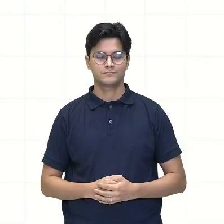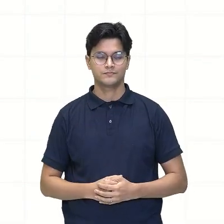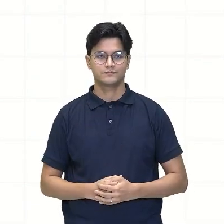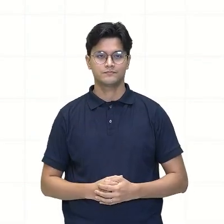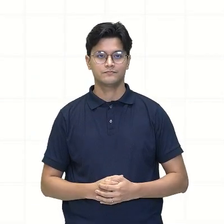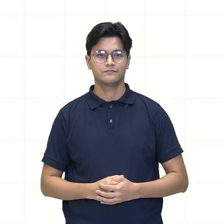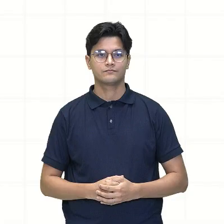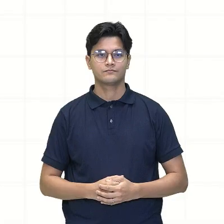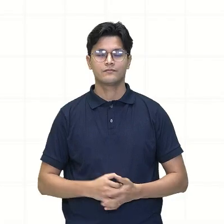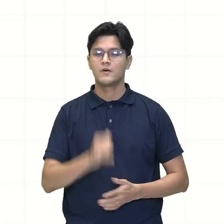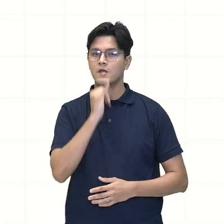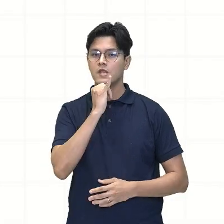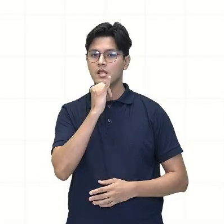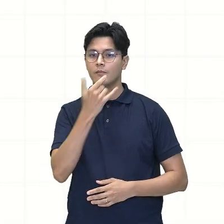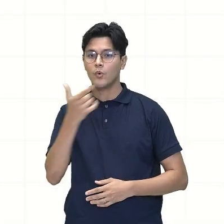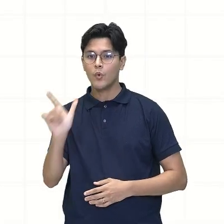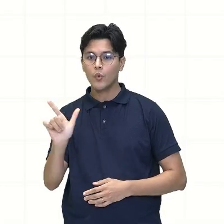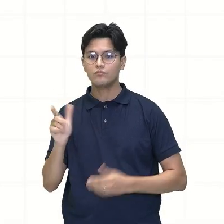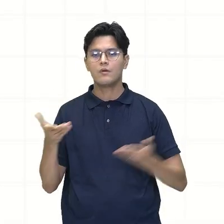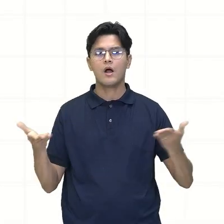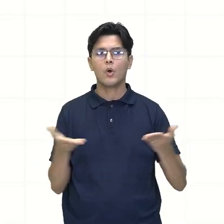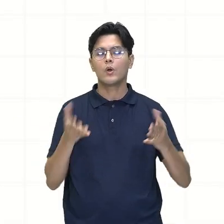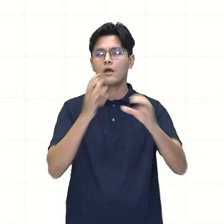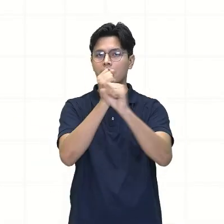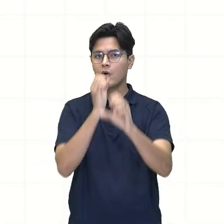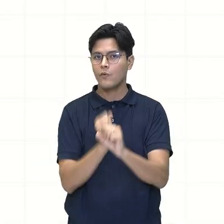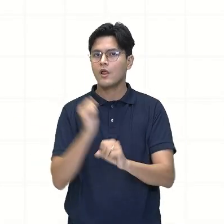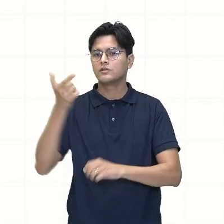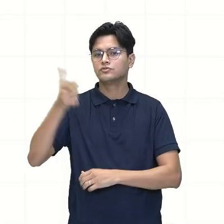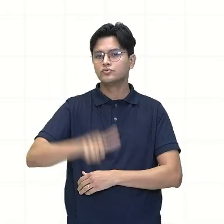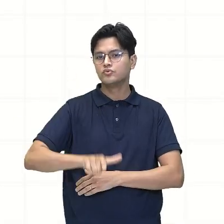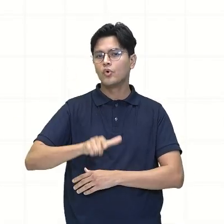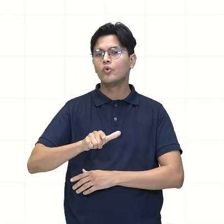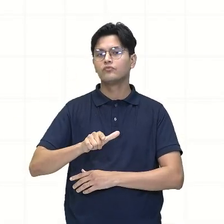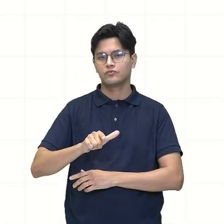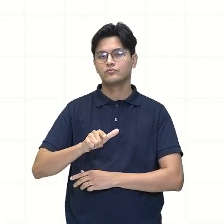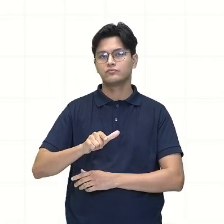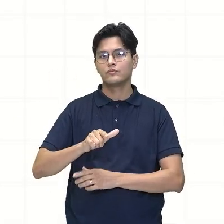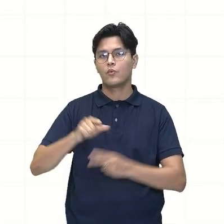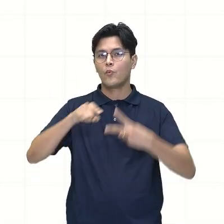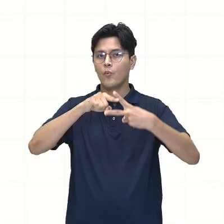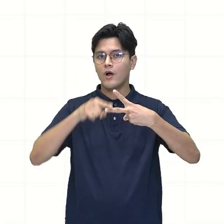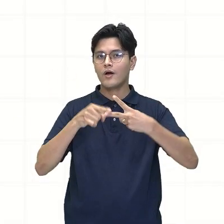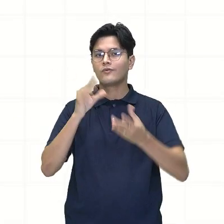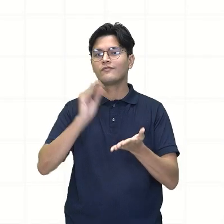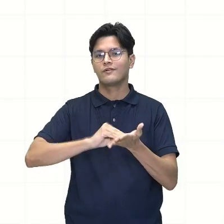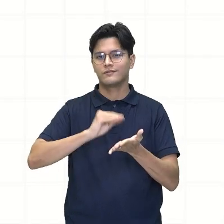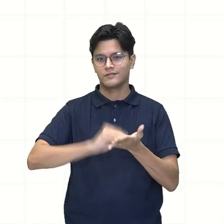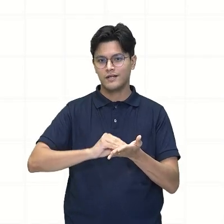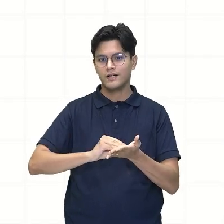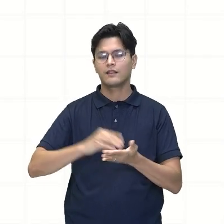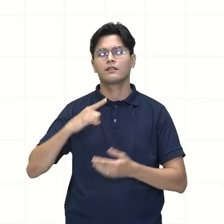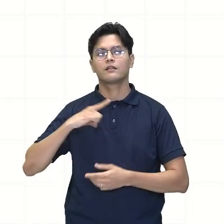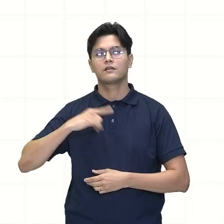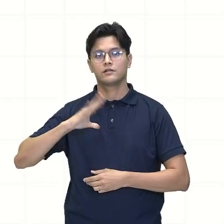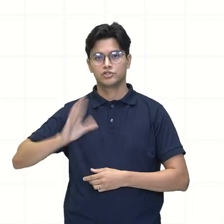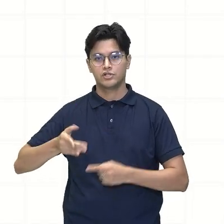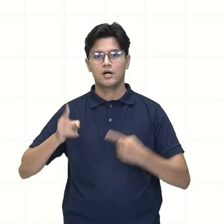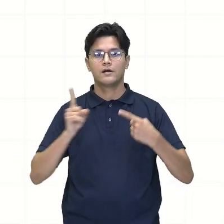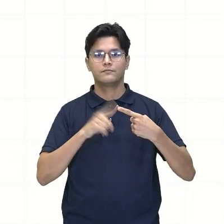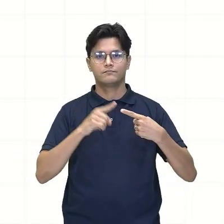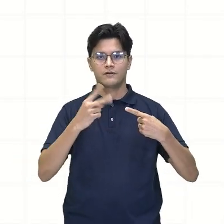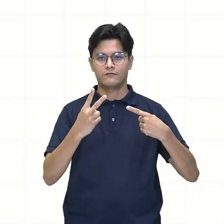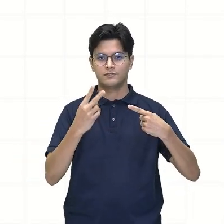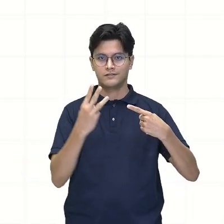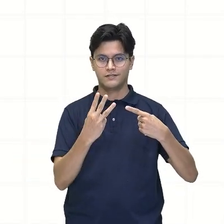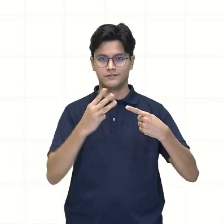Vejam mais um exemplo. A gente vai calcular novamente a medida que está faltando. A gente tem a medida do ângulo alfa, que é